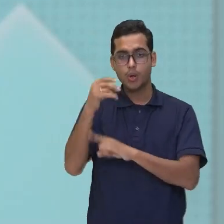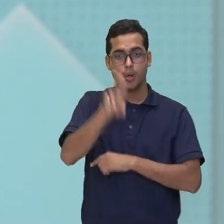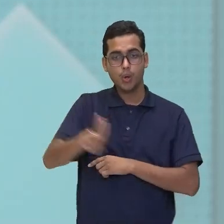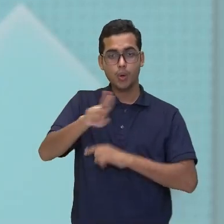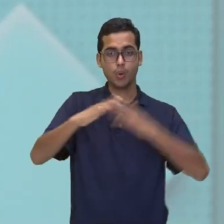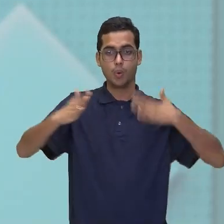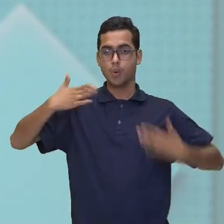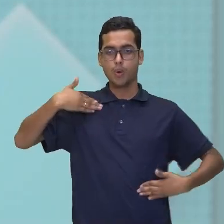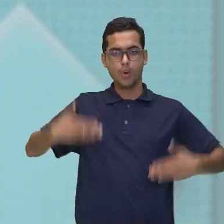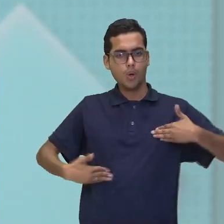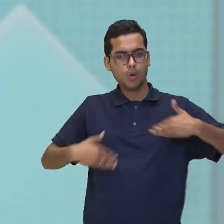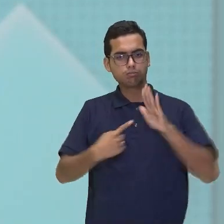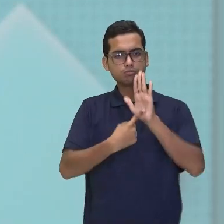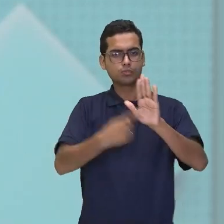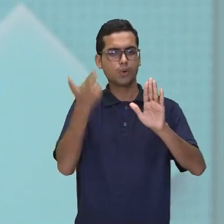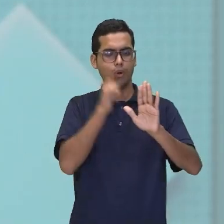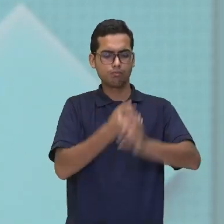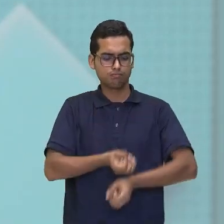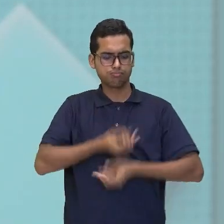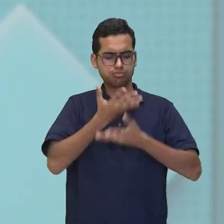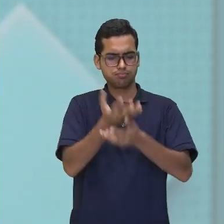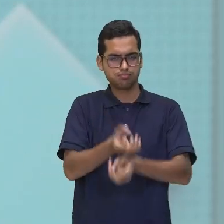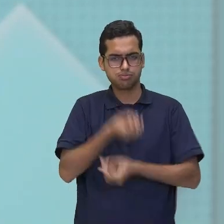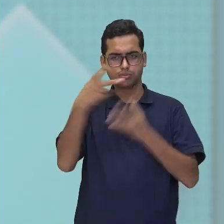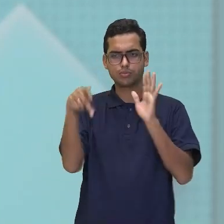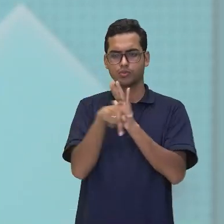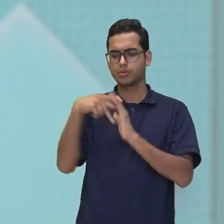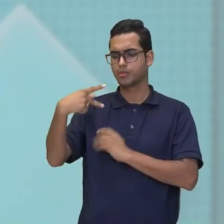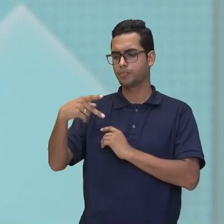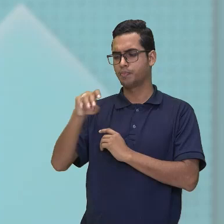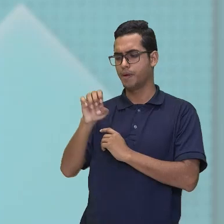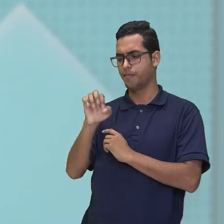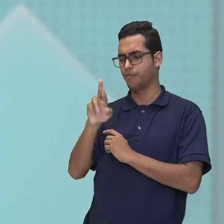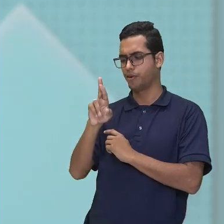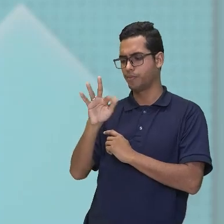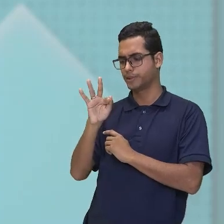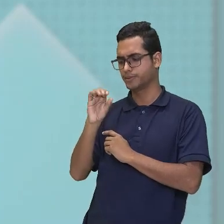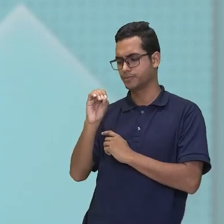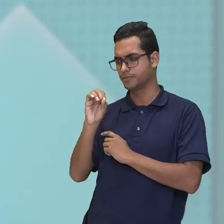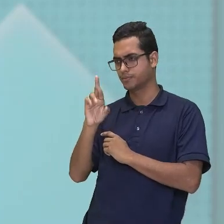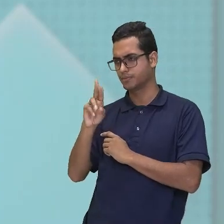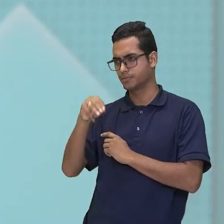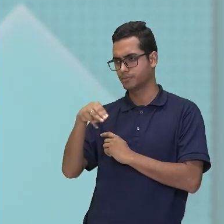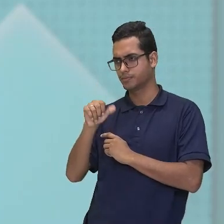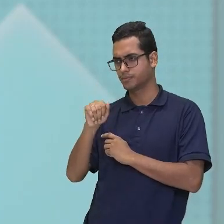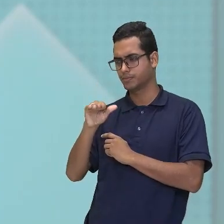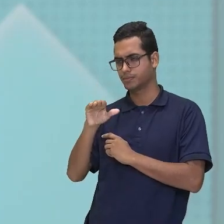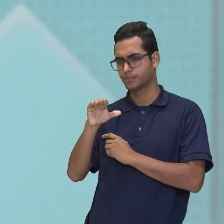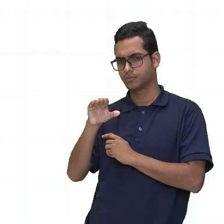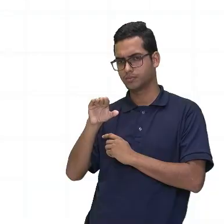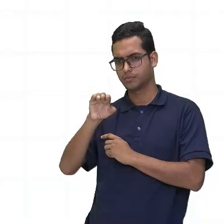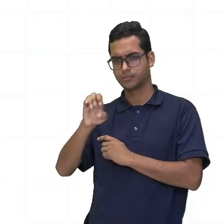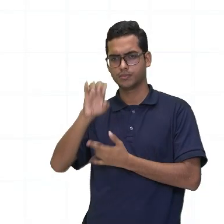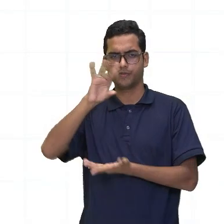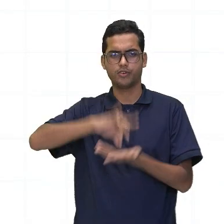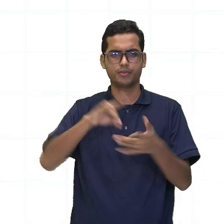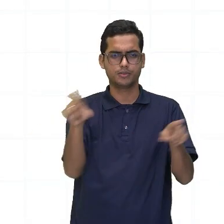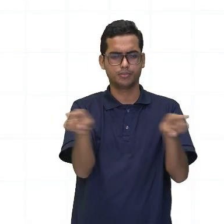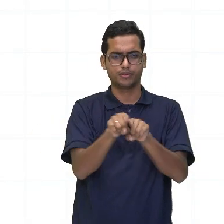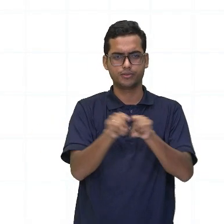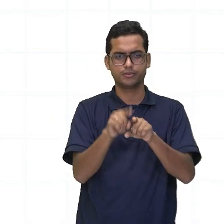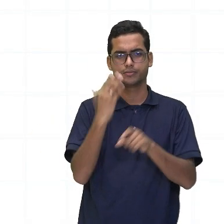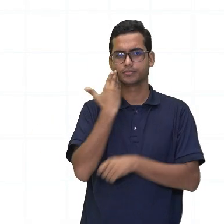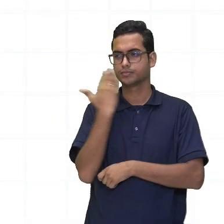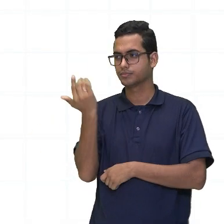para fazer uma performance. Nós temos um outro tipo de arte contemporânea, que é o happening.